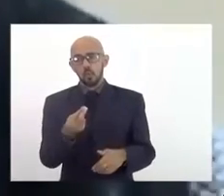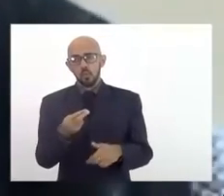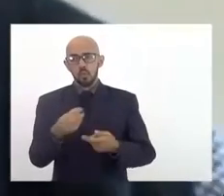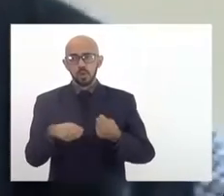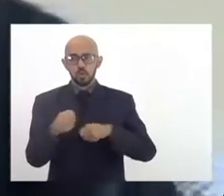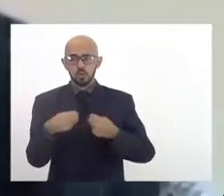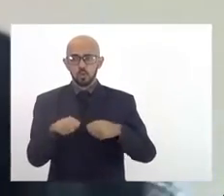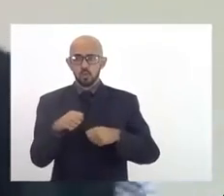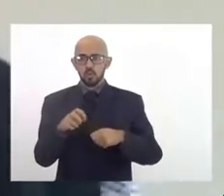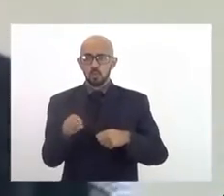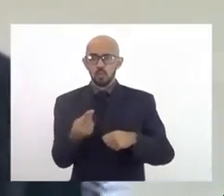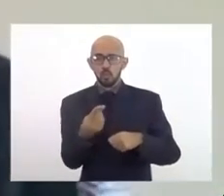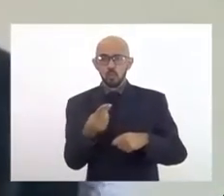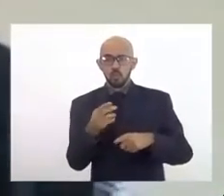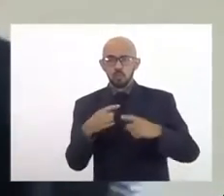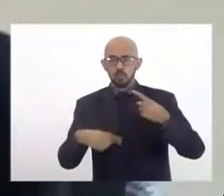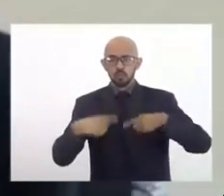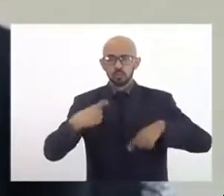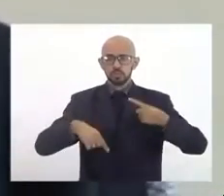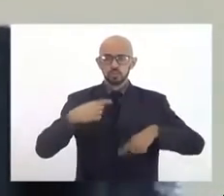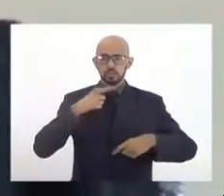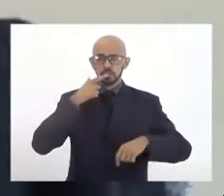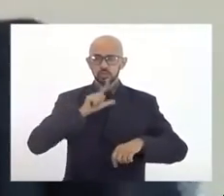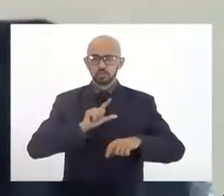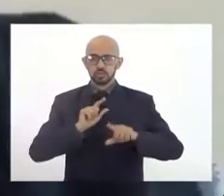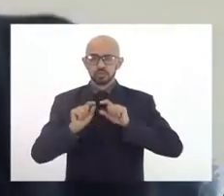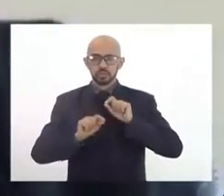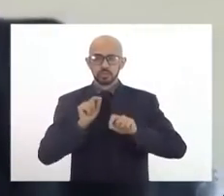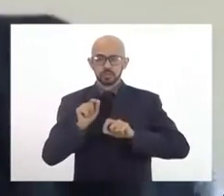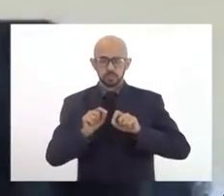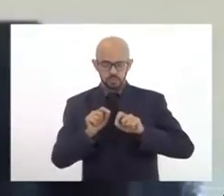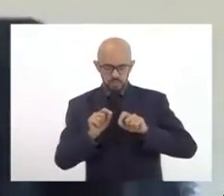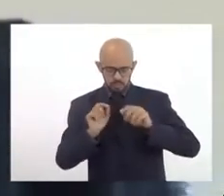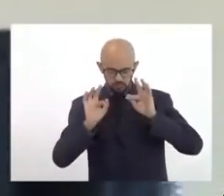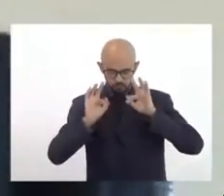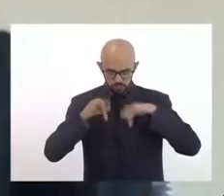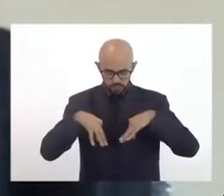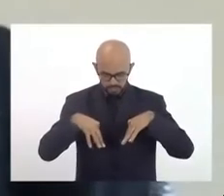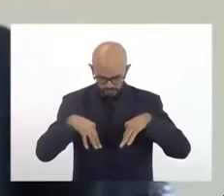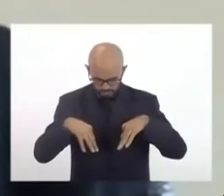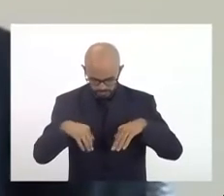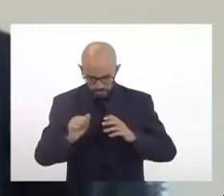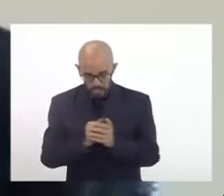econômico e político, para que a gente tenha finalizado ele